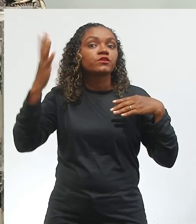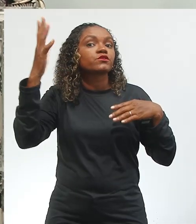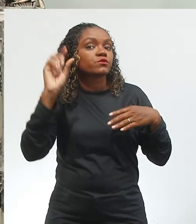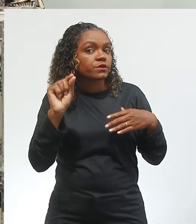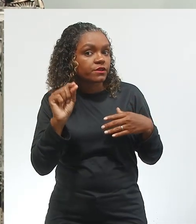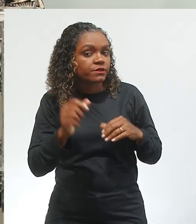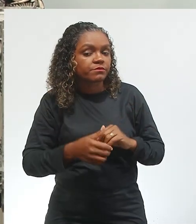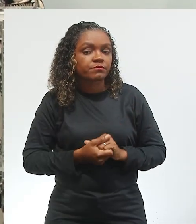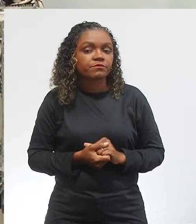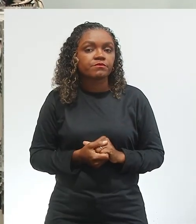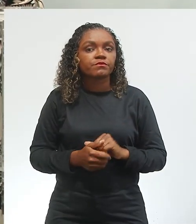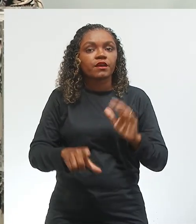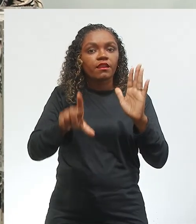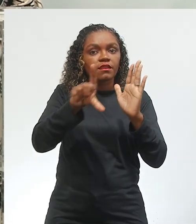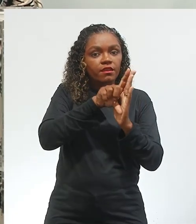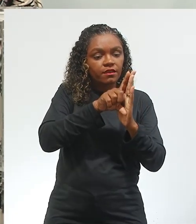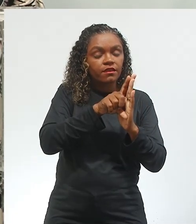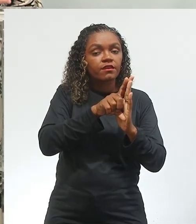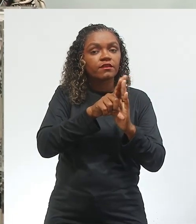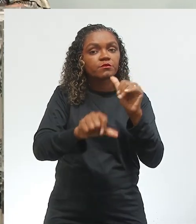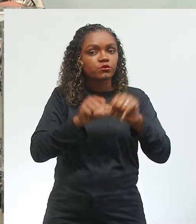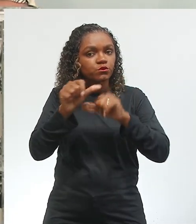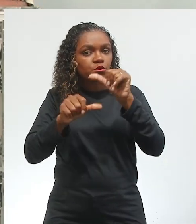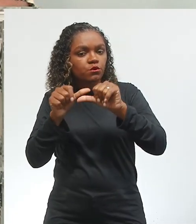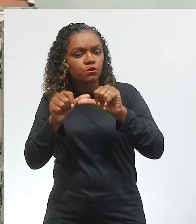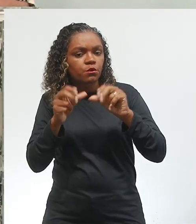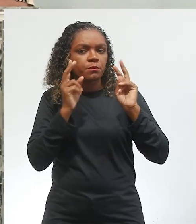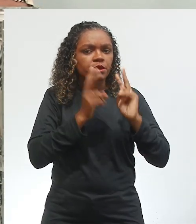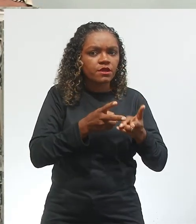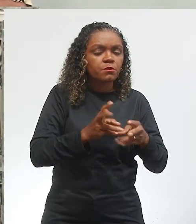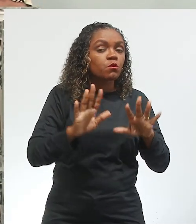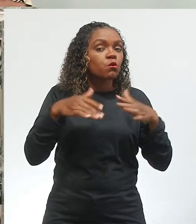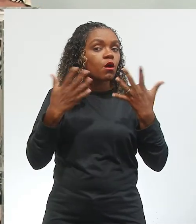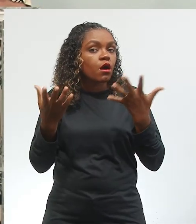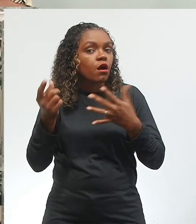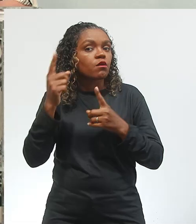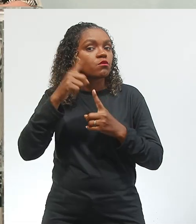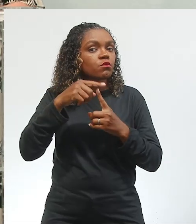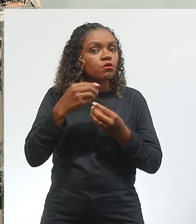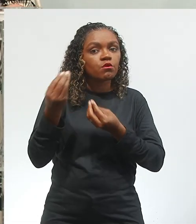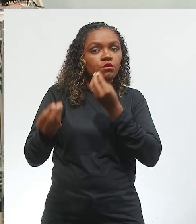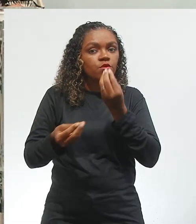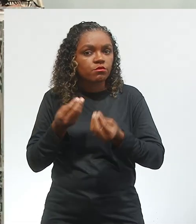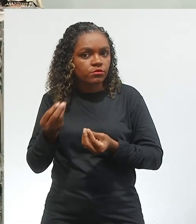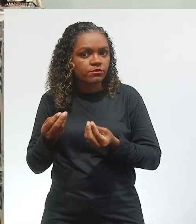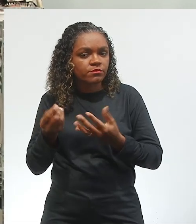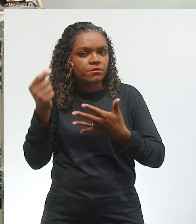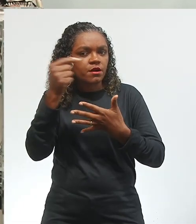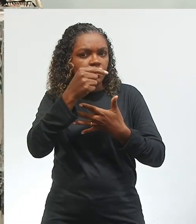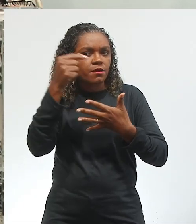cidade? Nós temos com as leis, por exemplo, o que está acontecendo com as leis?